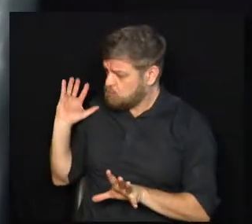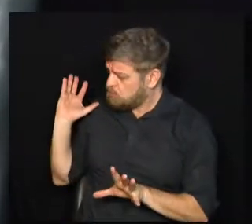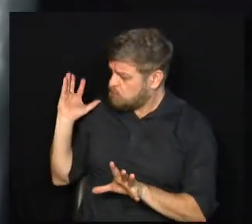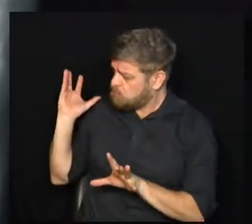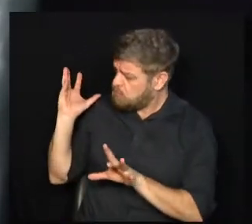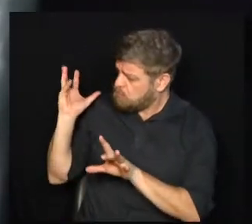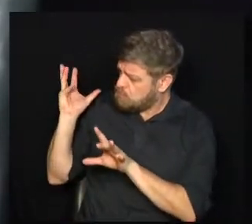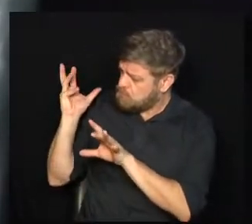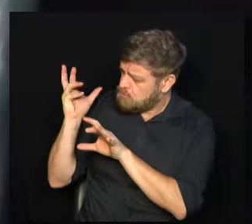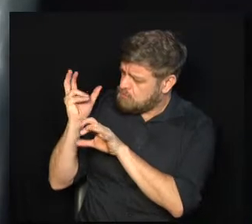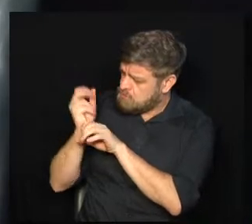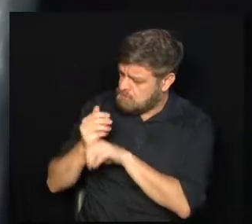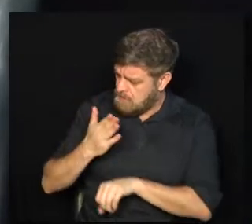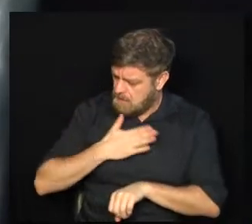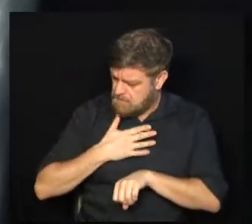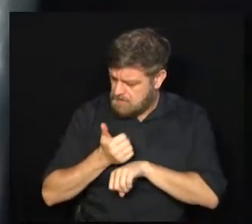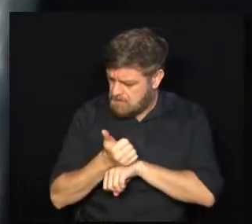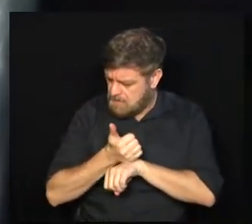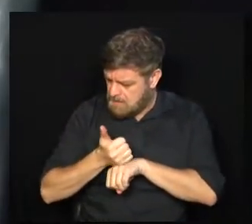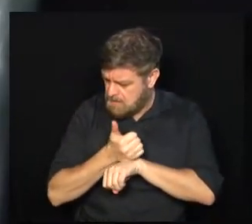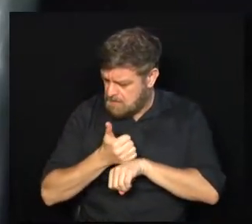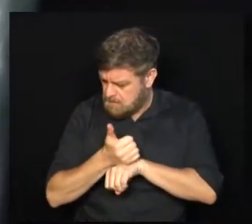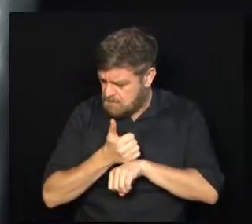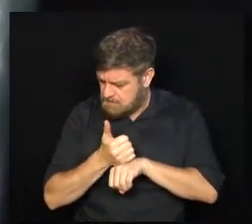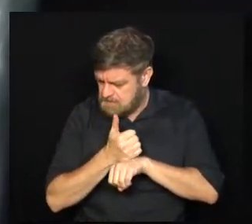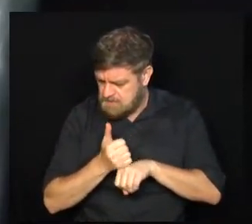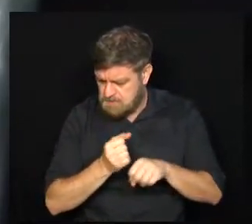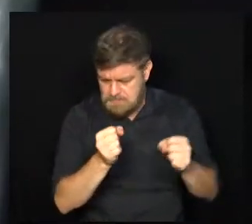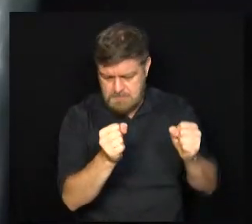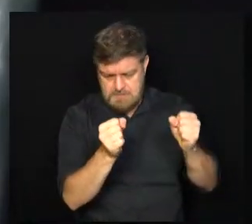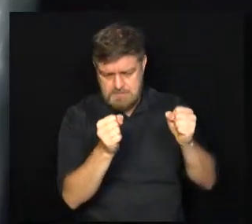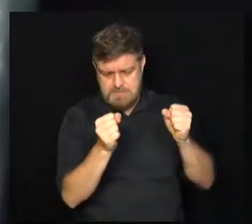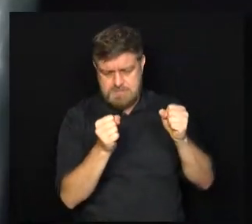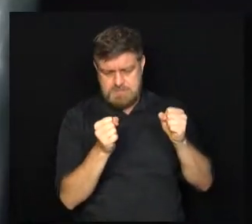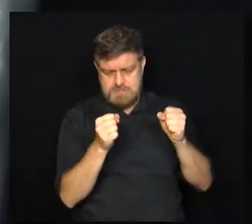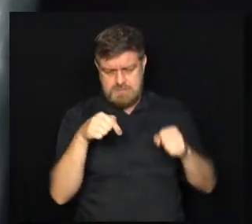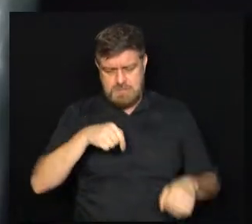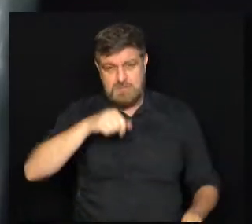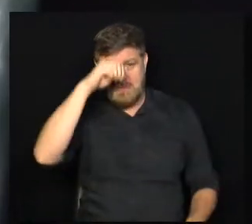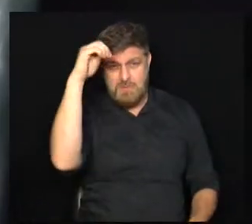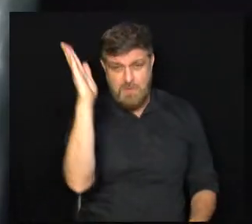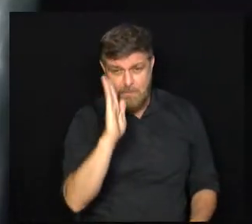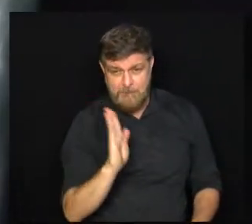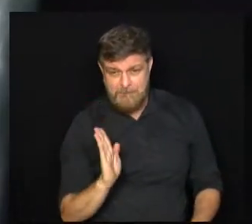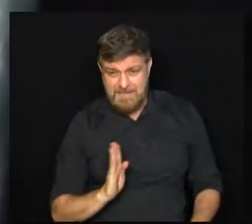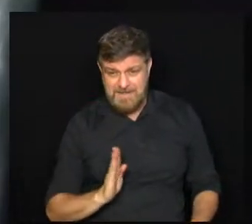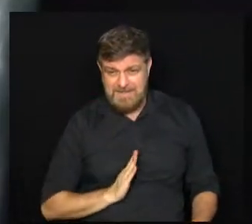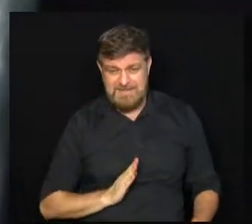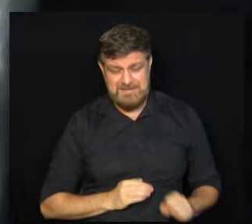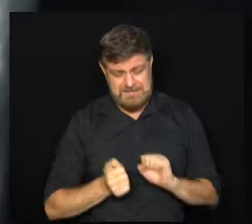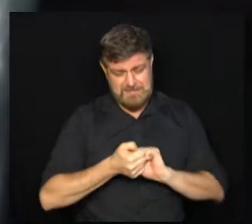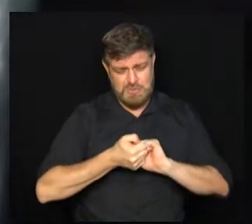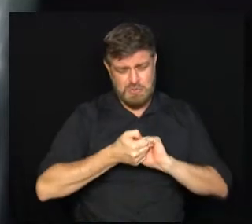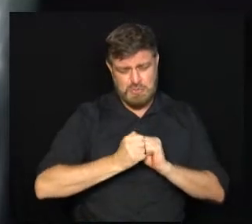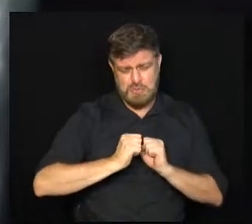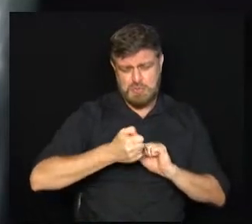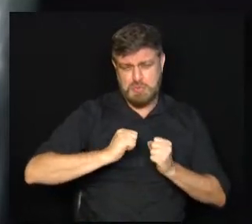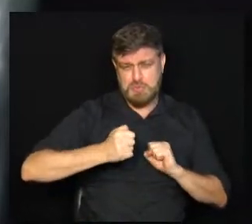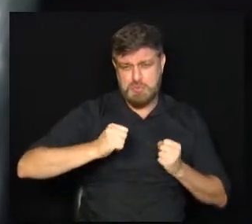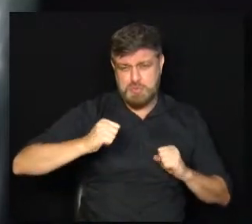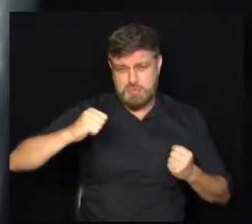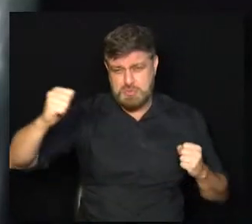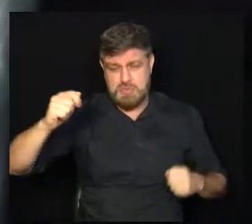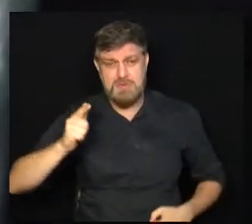ser comissário de voo, ser tripulante num país de dimensões continentais como o Brasil, com